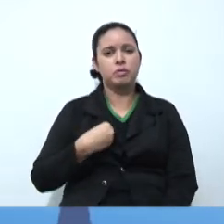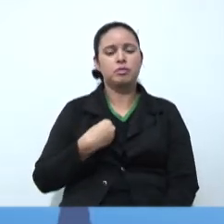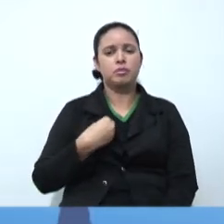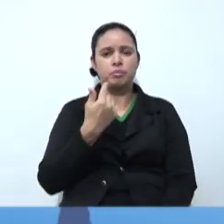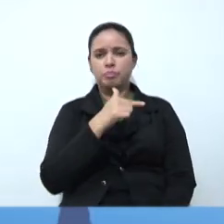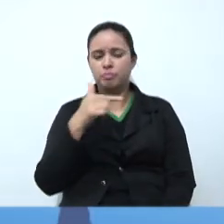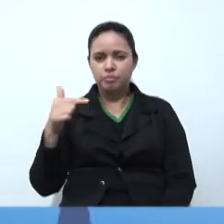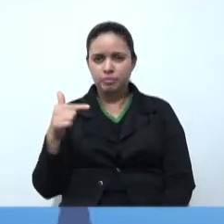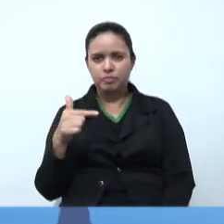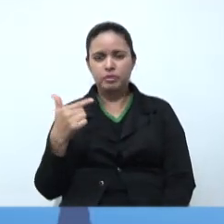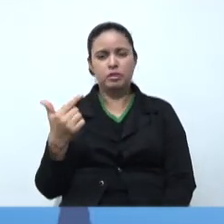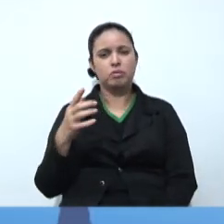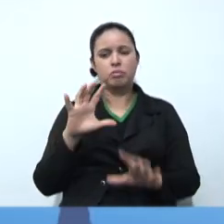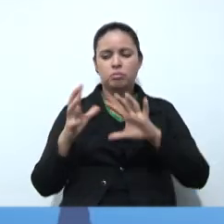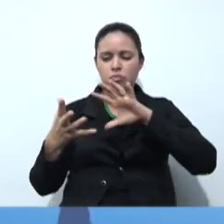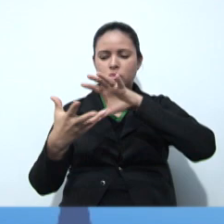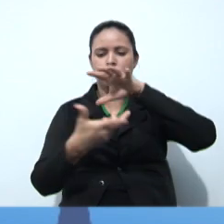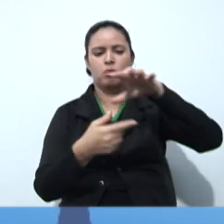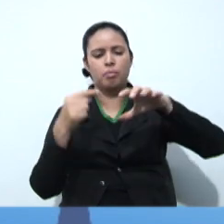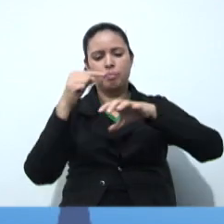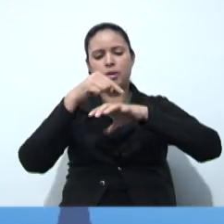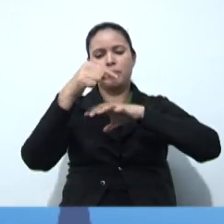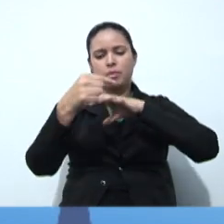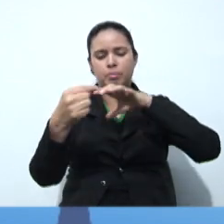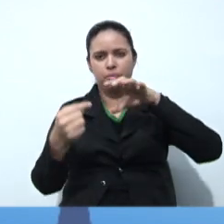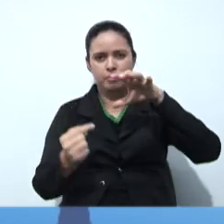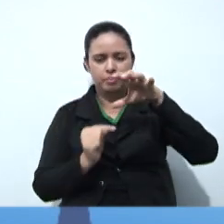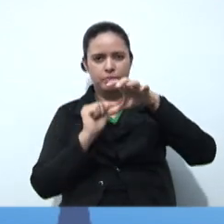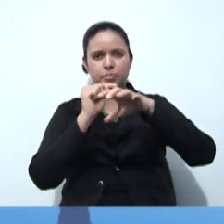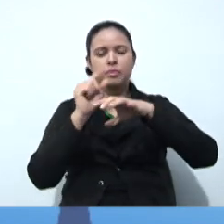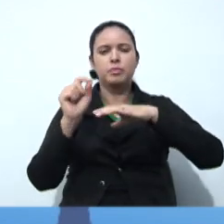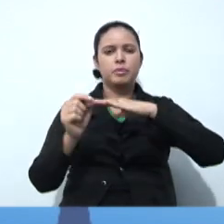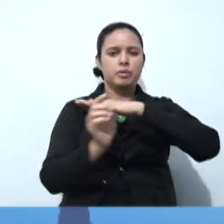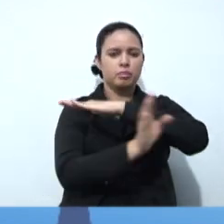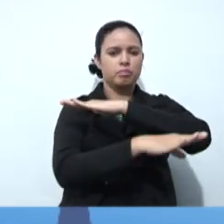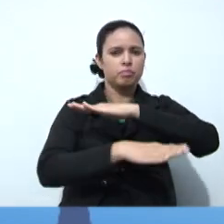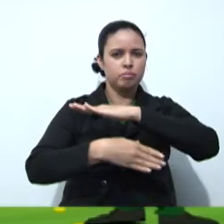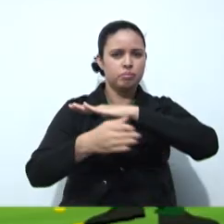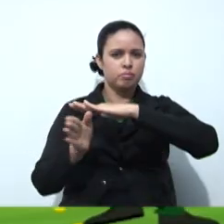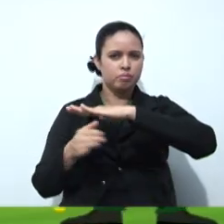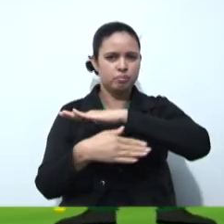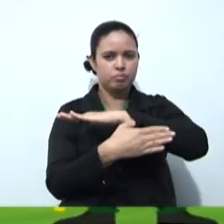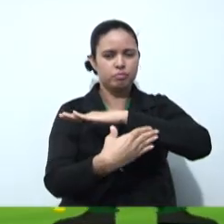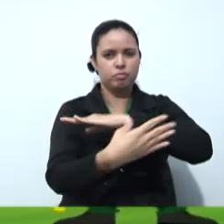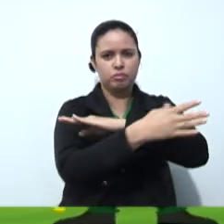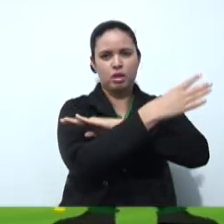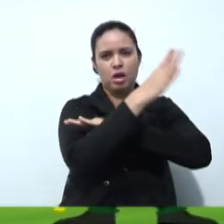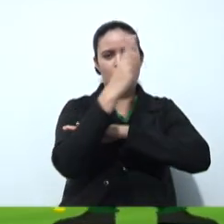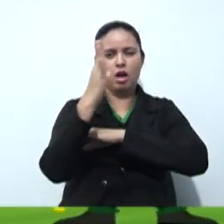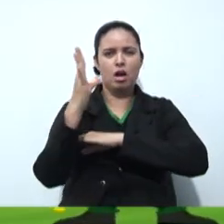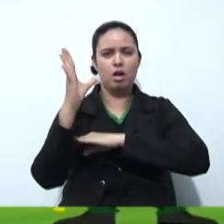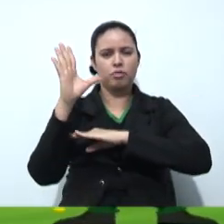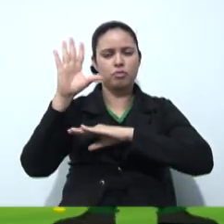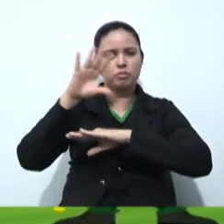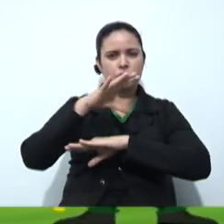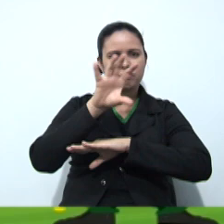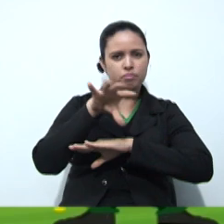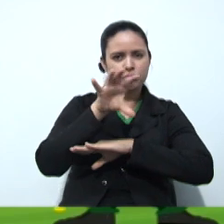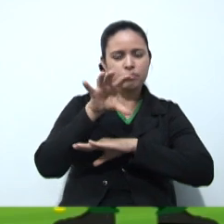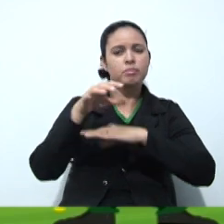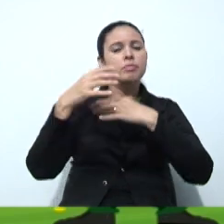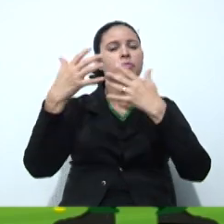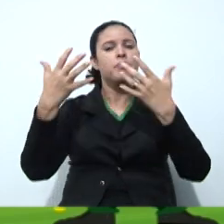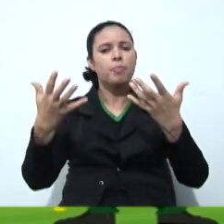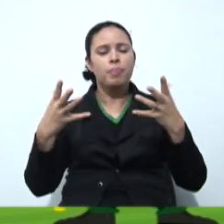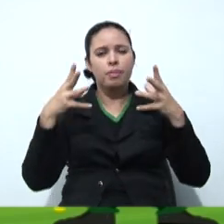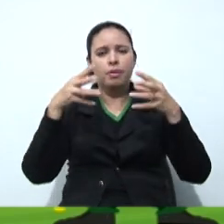alguma região dela que afetam os ecossistemas e a vida dos humanos. Por isso, a preservação do meio ambiente que vivemos